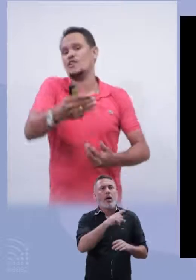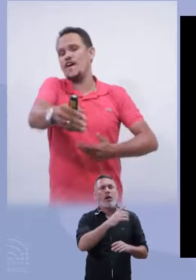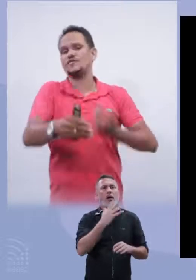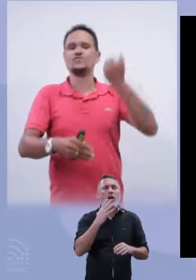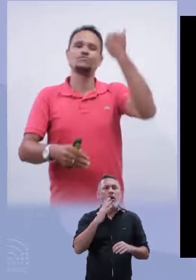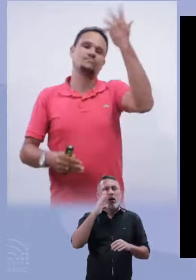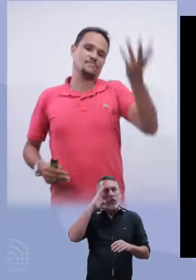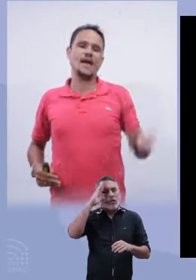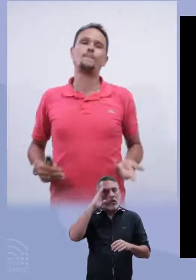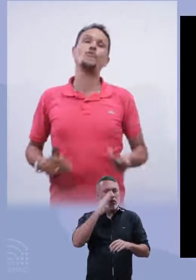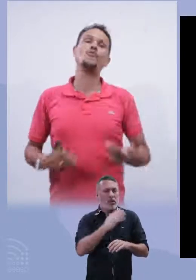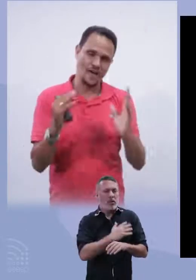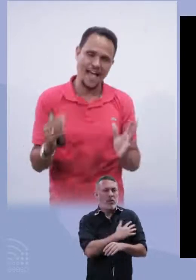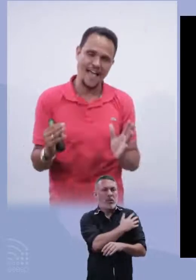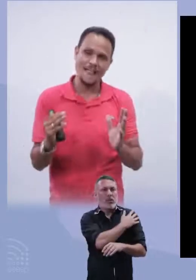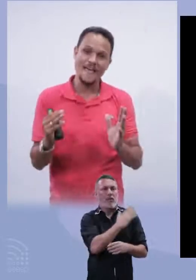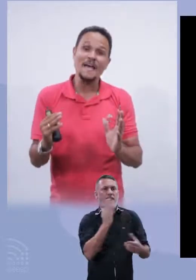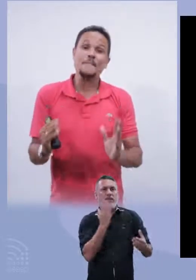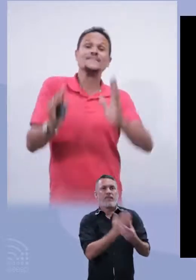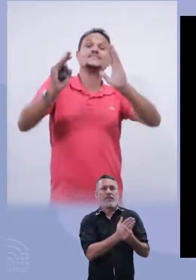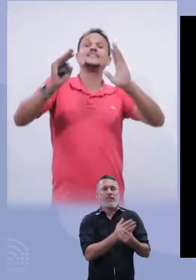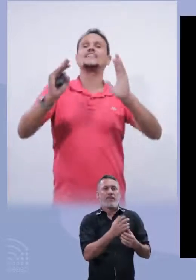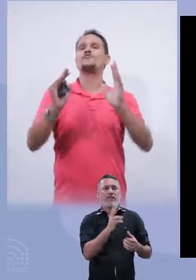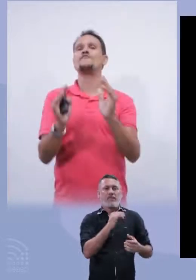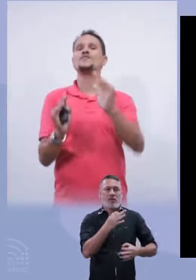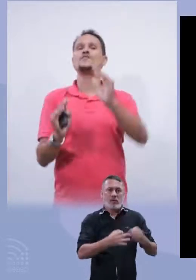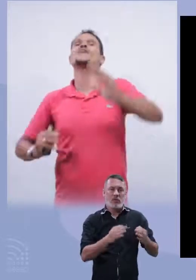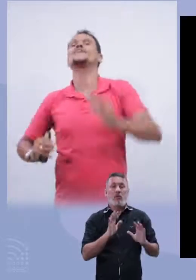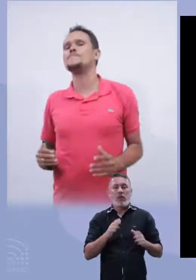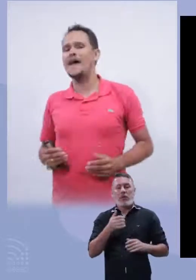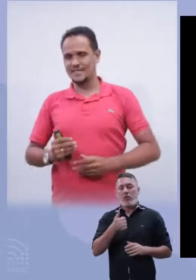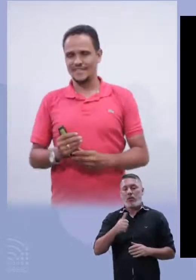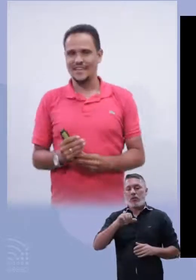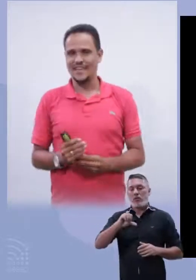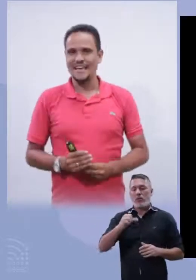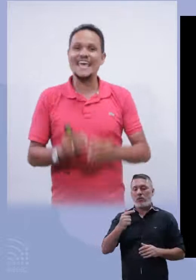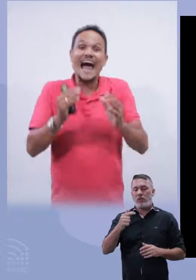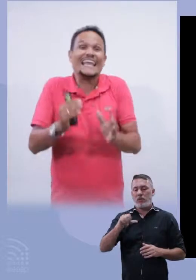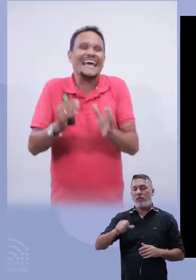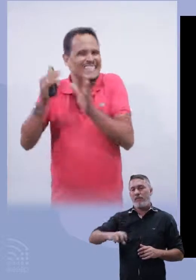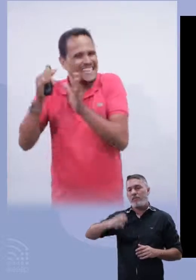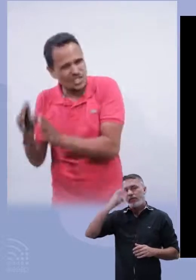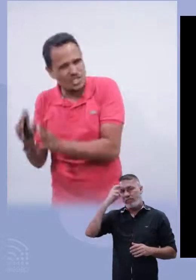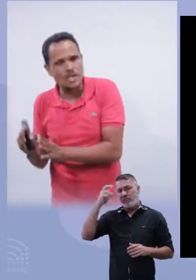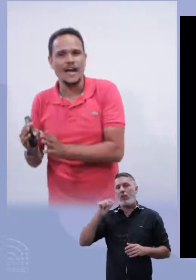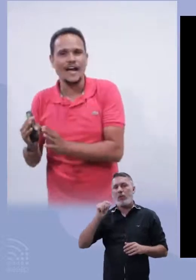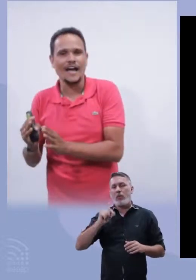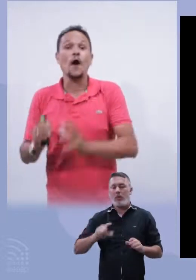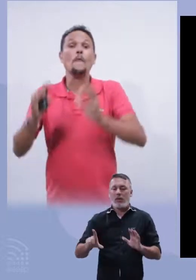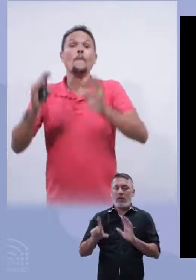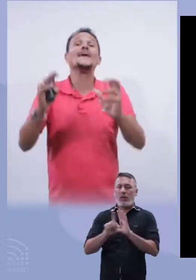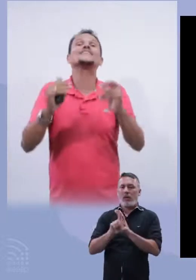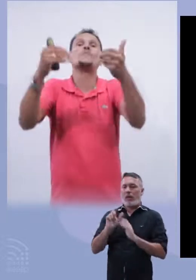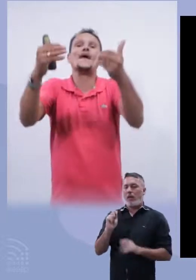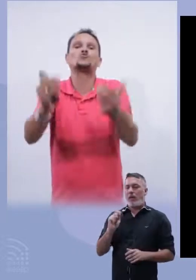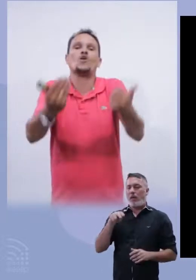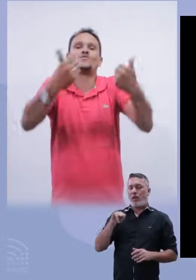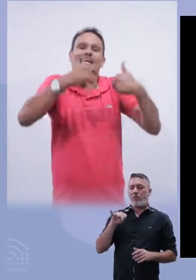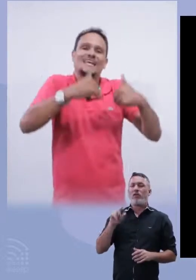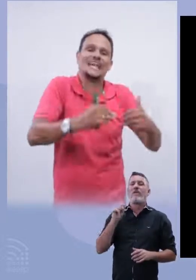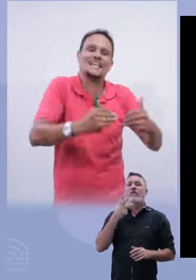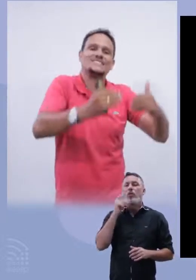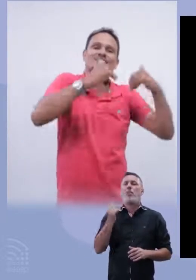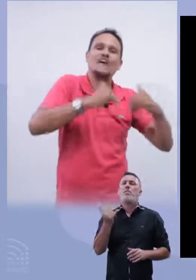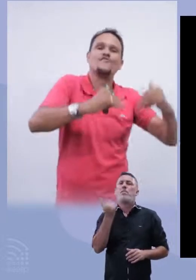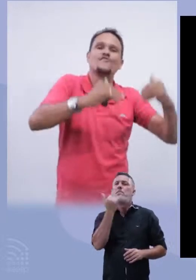e talvez punir alguém. Mas em 79 tem uma jogada de mestre, que é a Lei de Anistia. É um perdão a